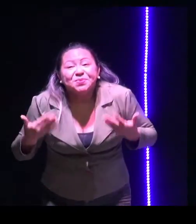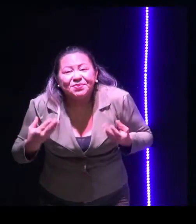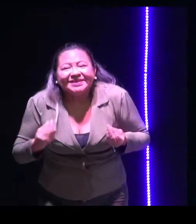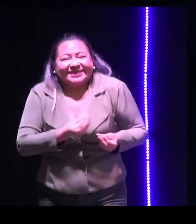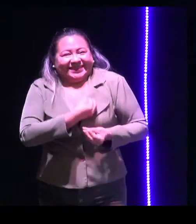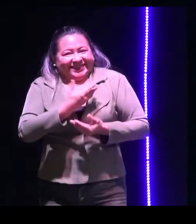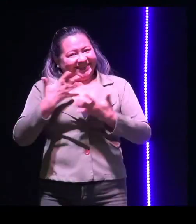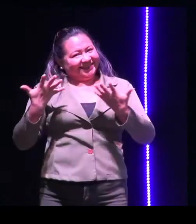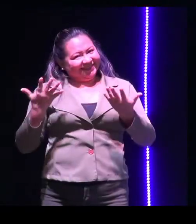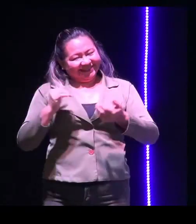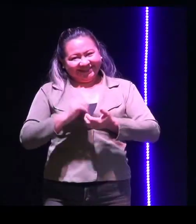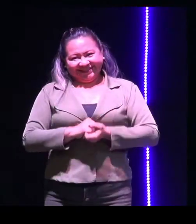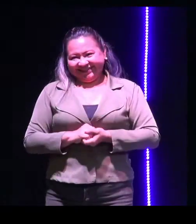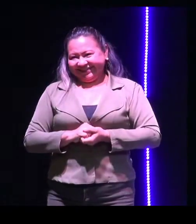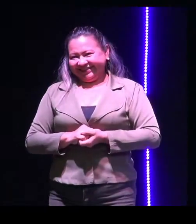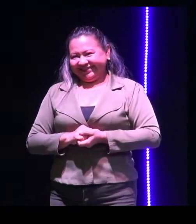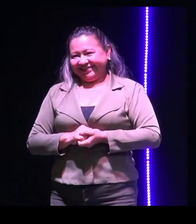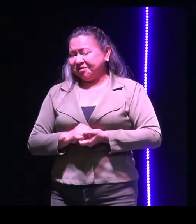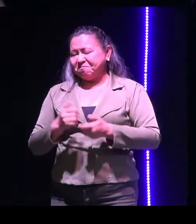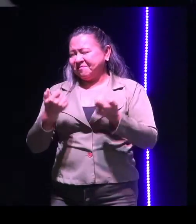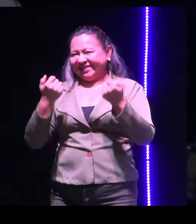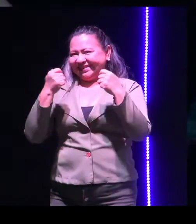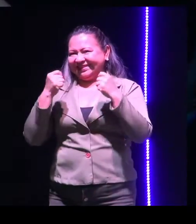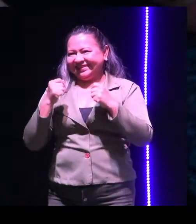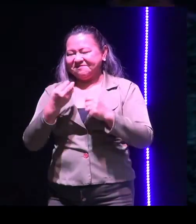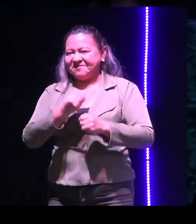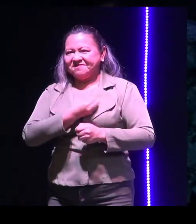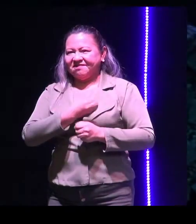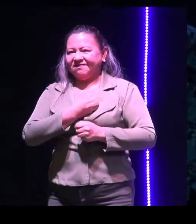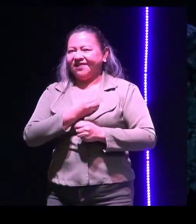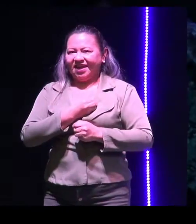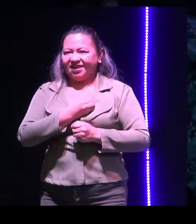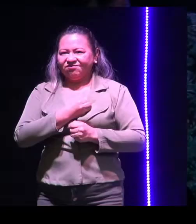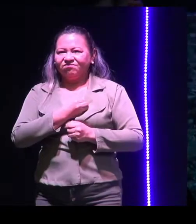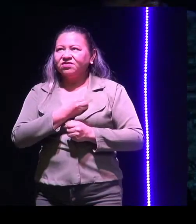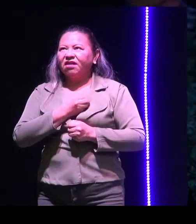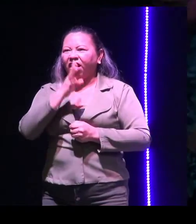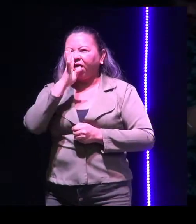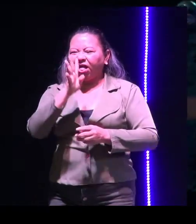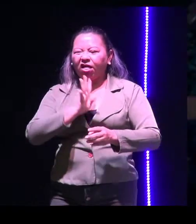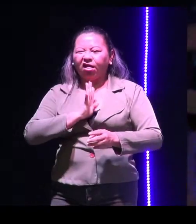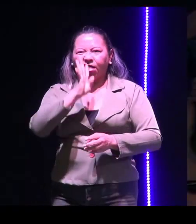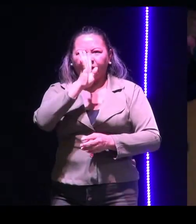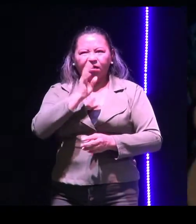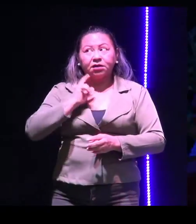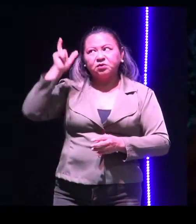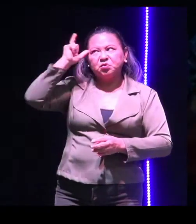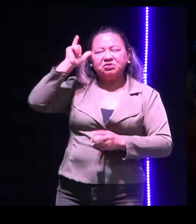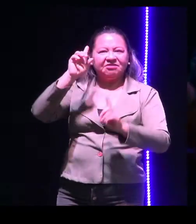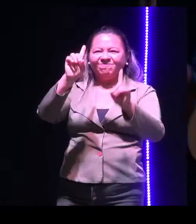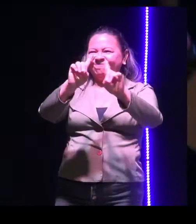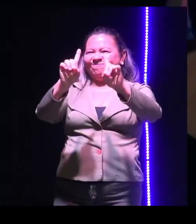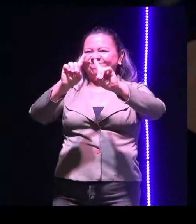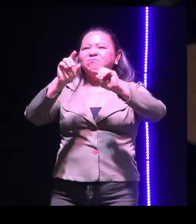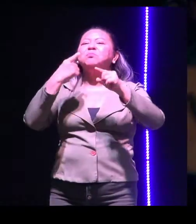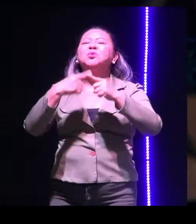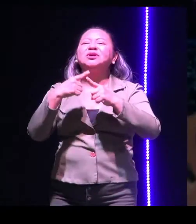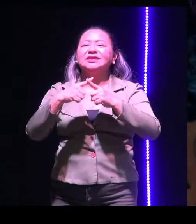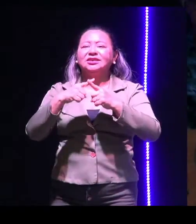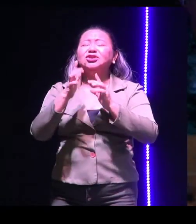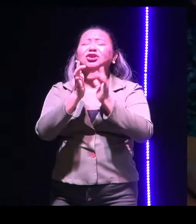condenação. Nós não precisamos viver sob condenação do diabo, porque o preço já foi